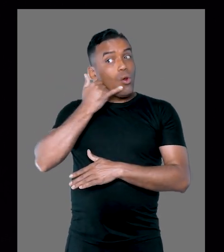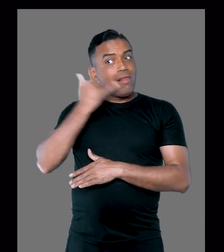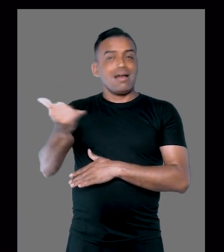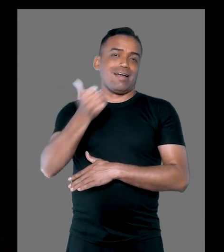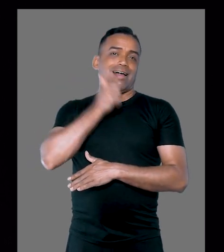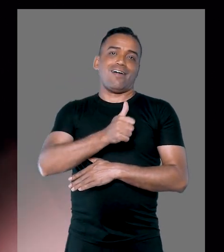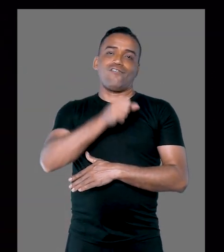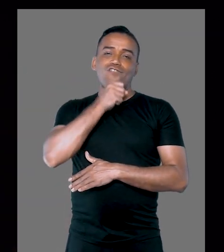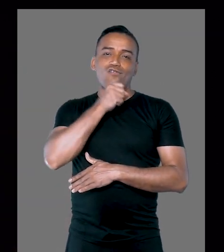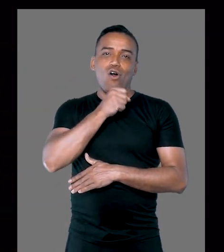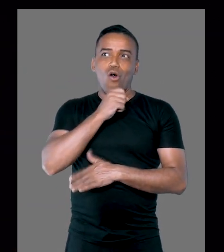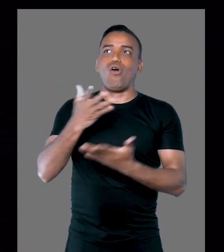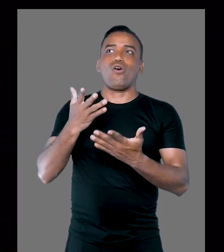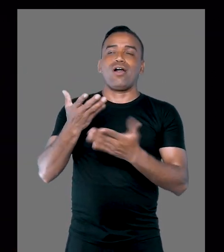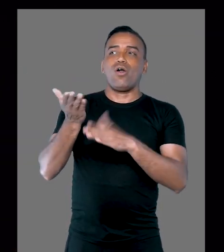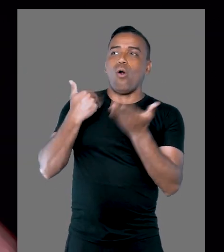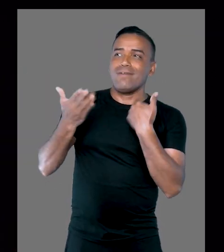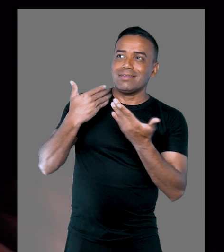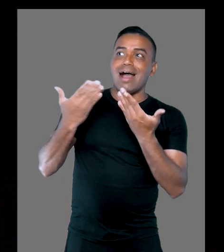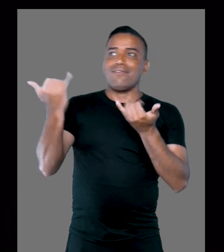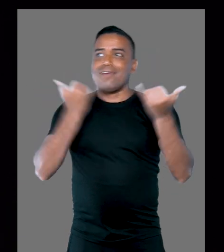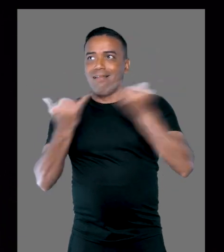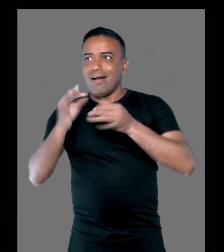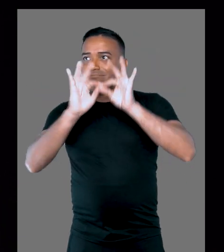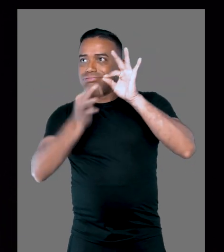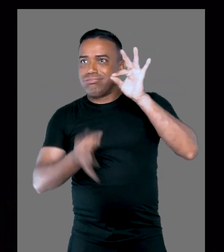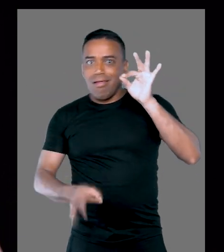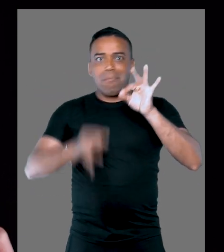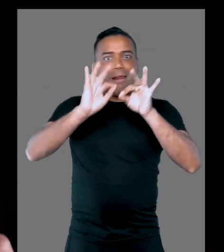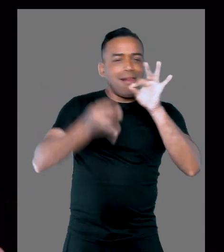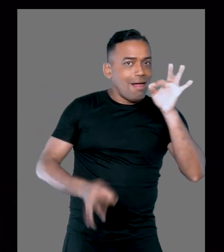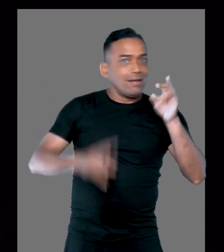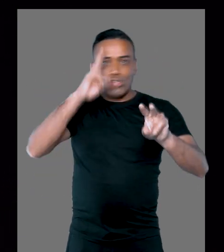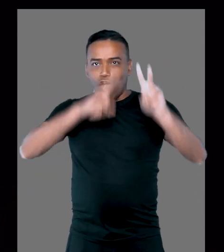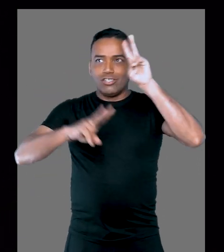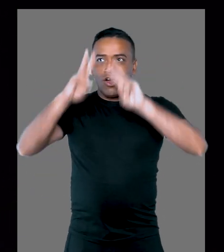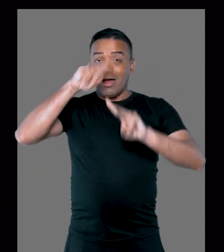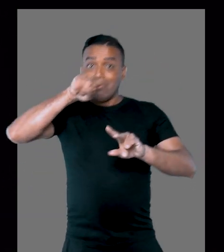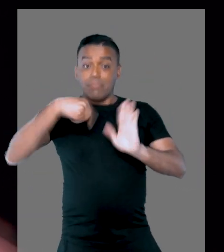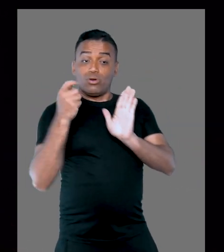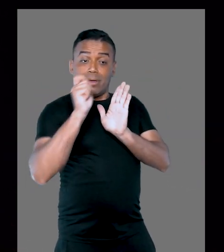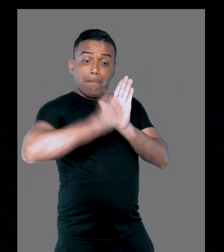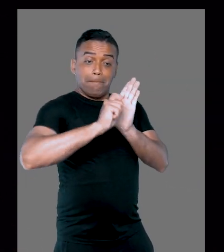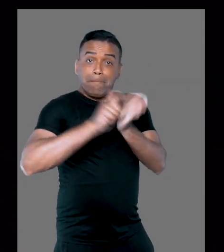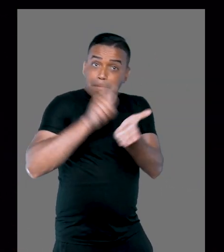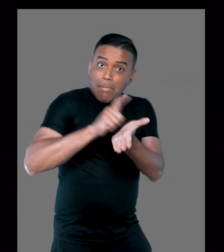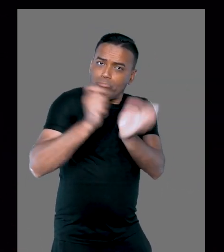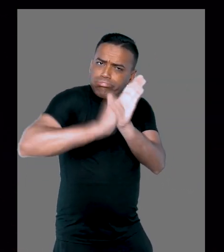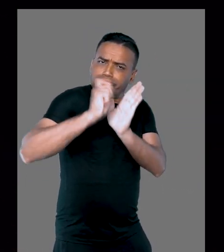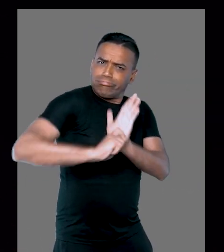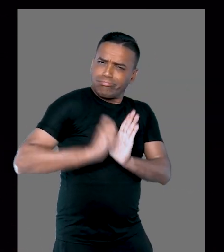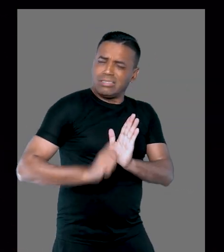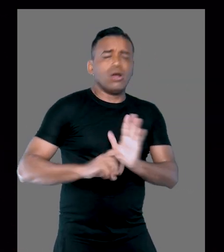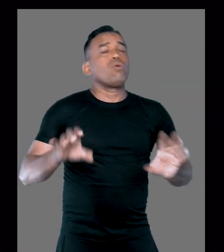e descobria histórias da vida dela e depois colocava aquilo no papel e, como você disse,